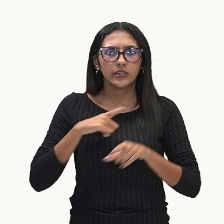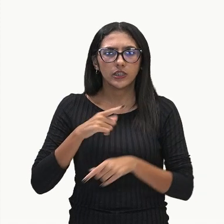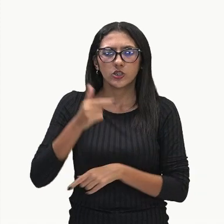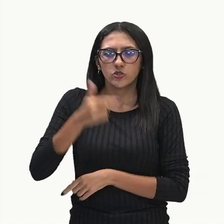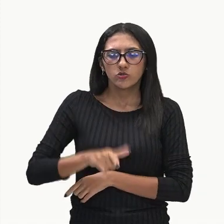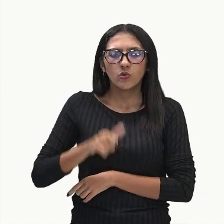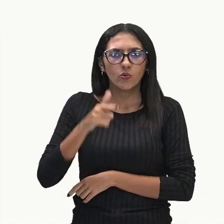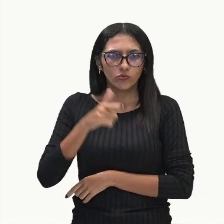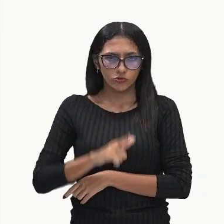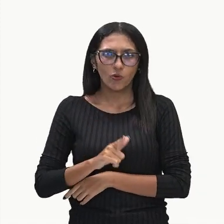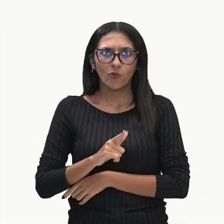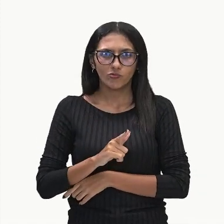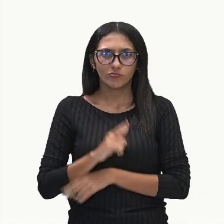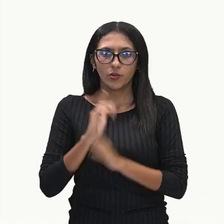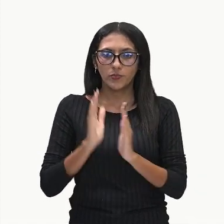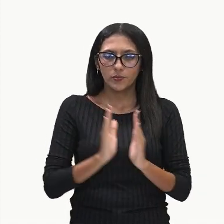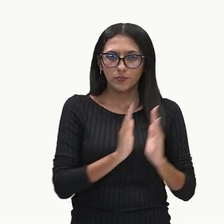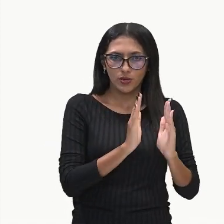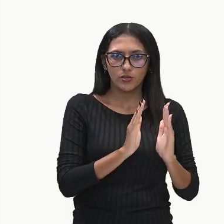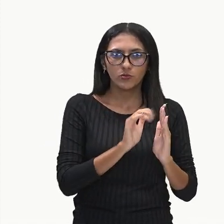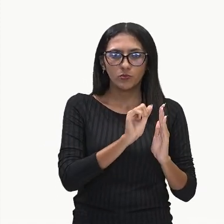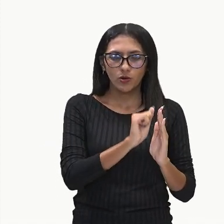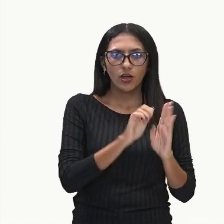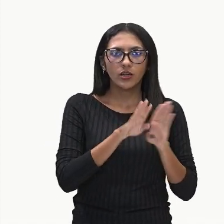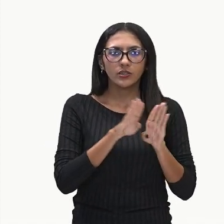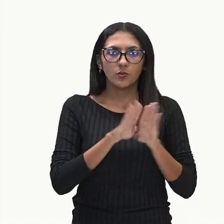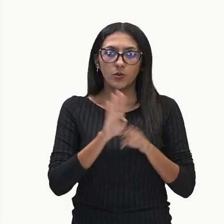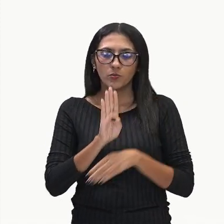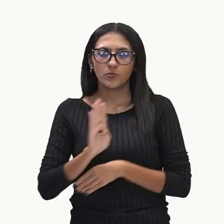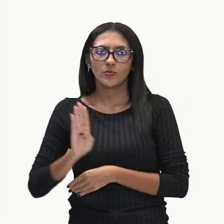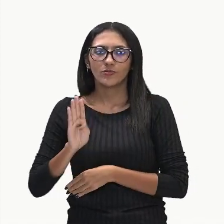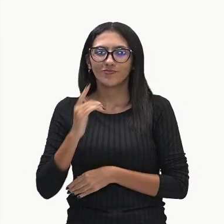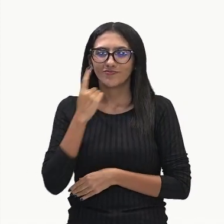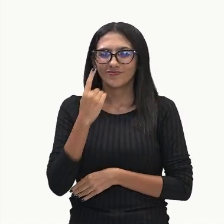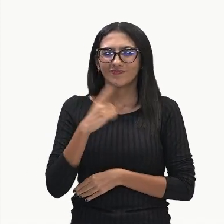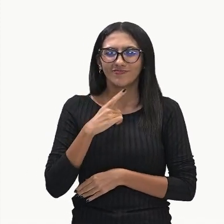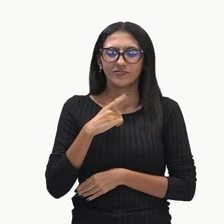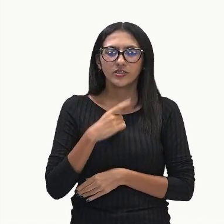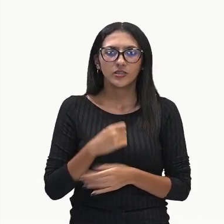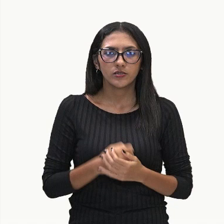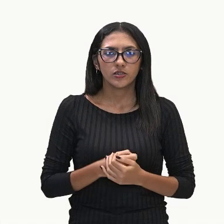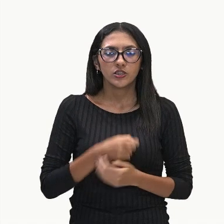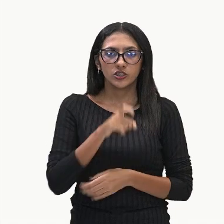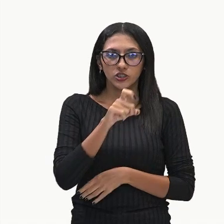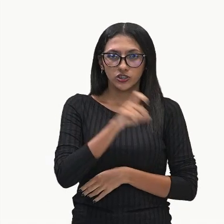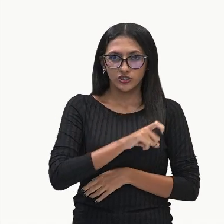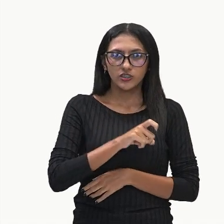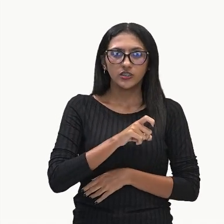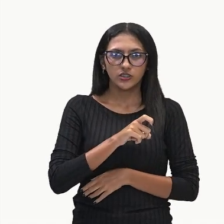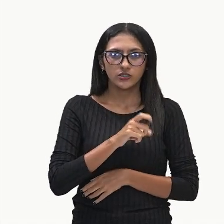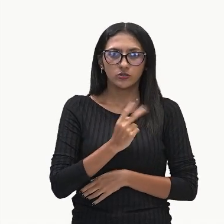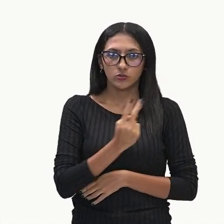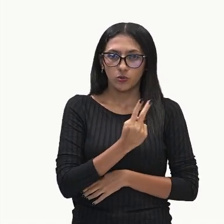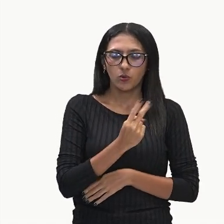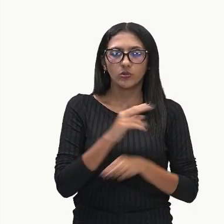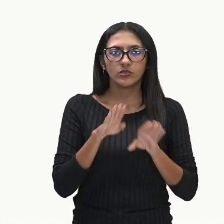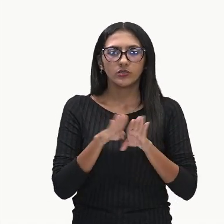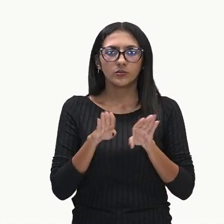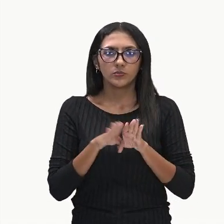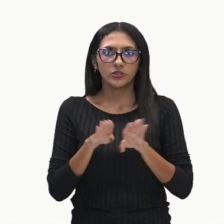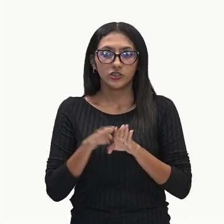dois termos? Quem é? É o x. O x está presente aqui e o x está presente